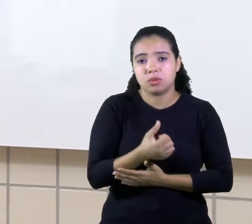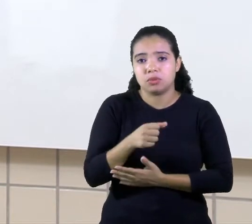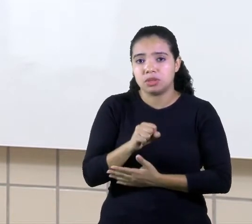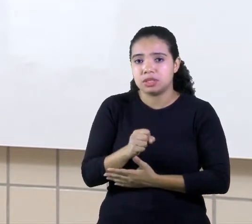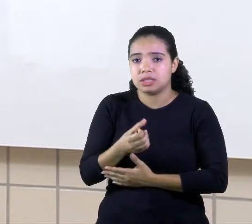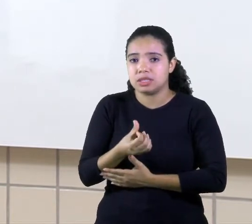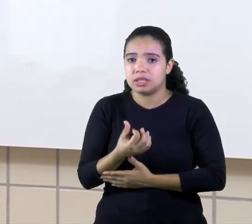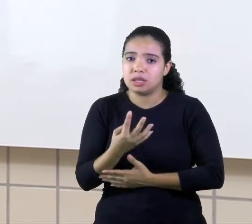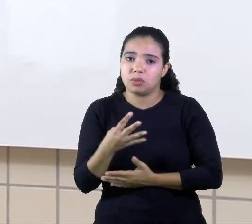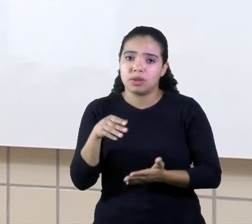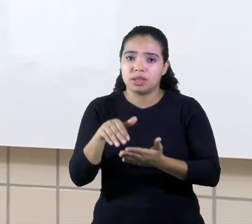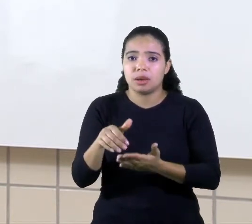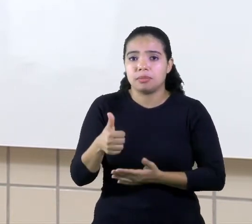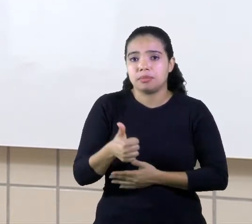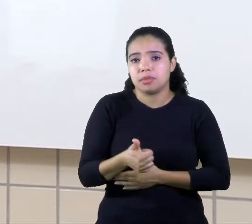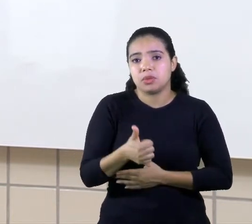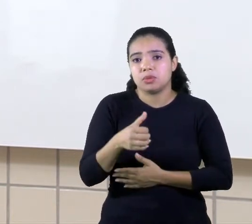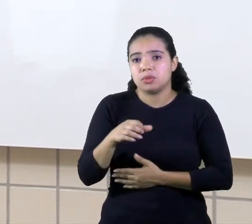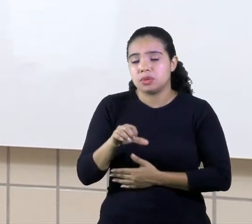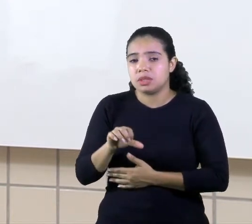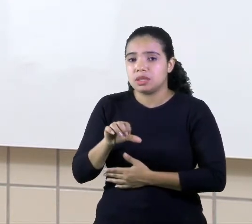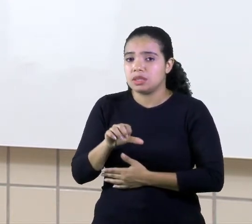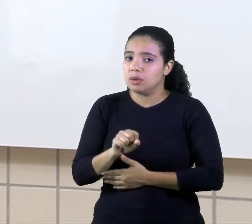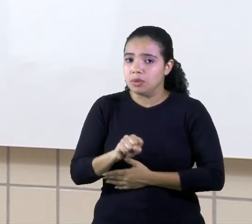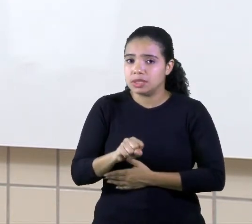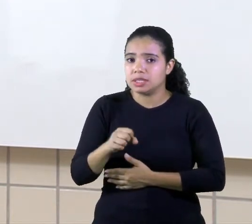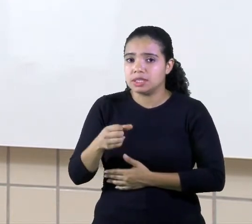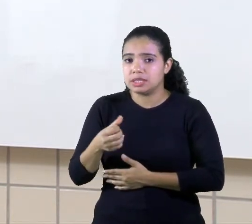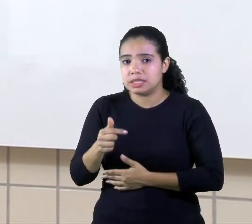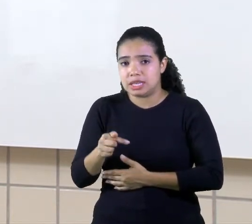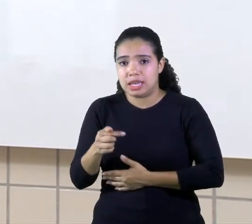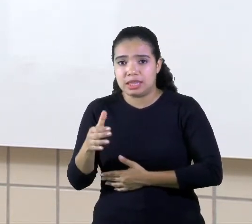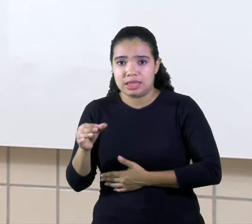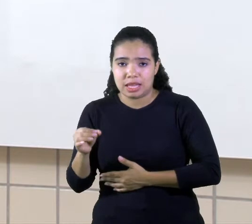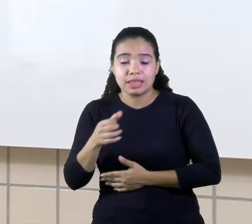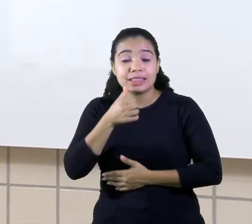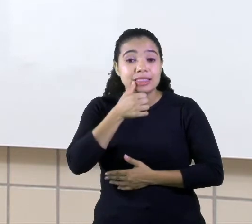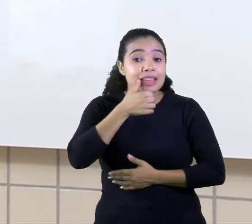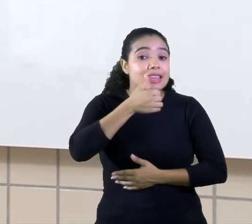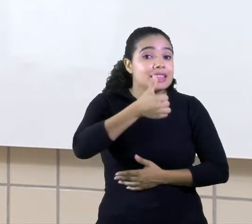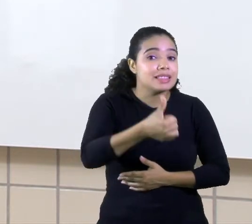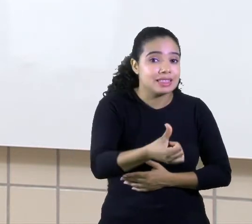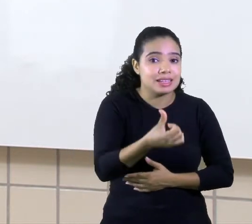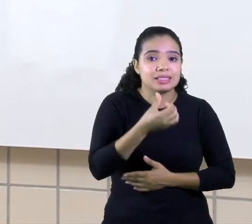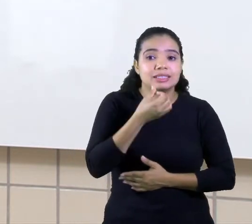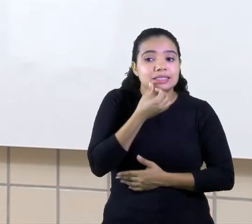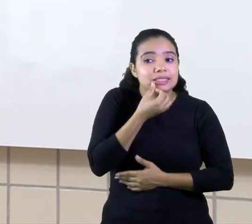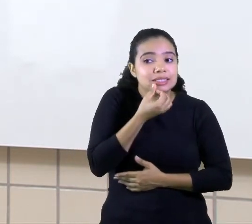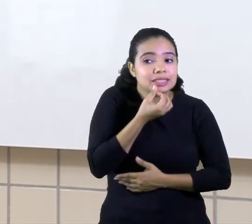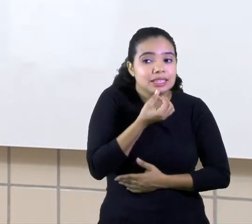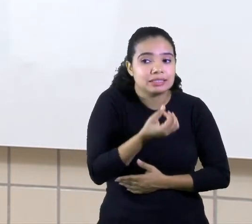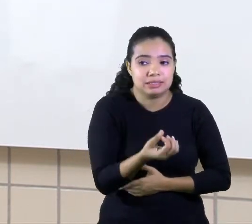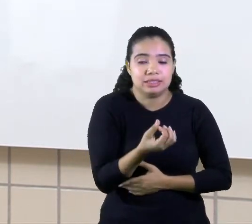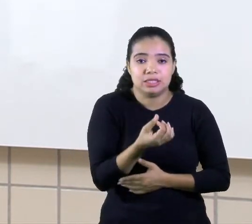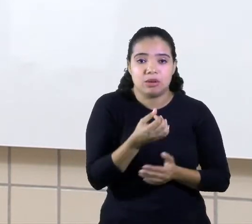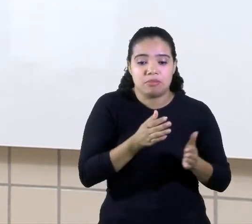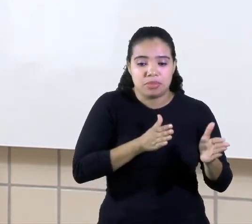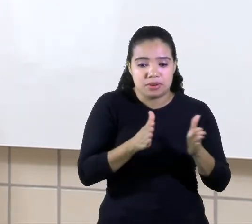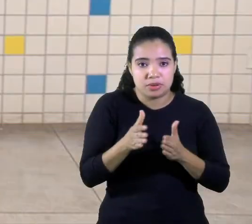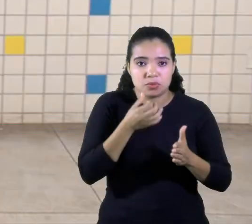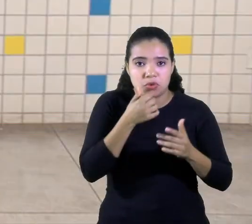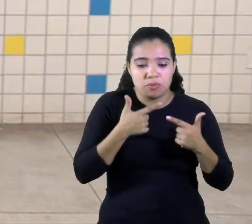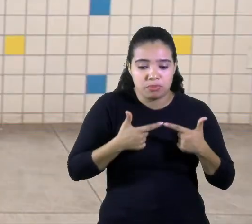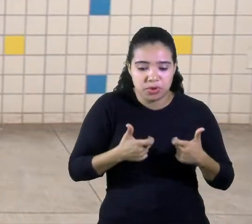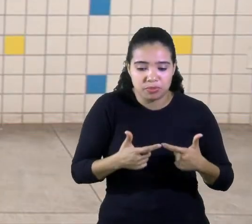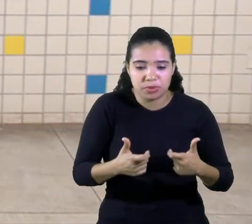1870. Essa guerra durou 6 anos e ela foi desastrosa para o Paraguai.